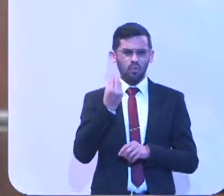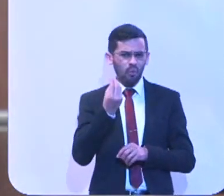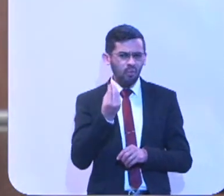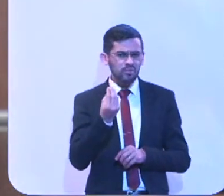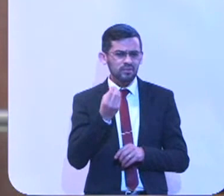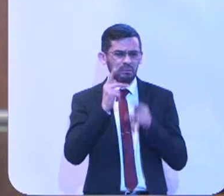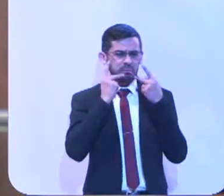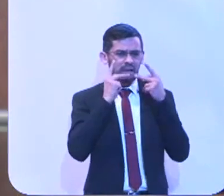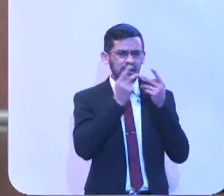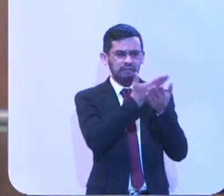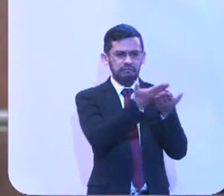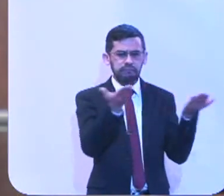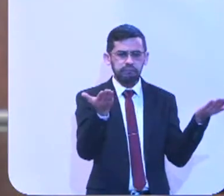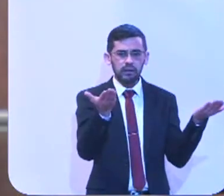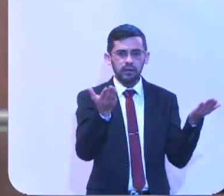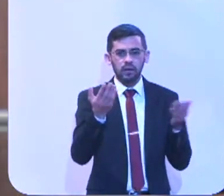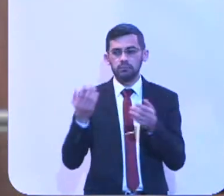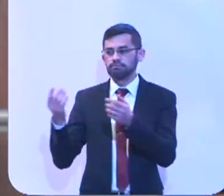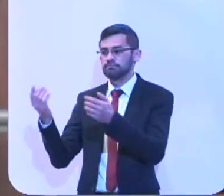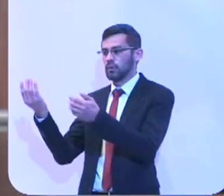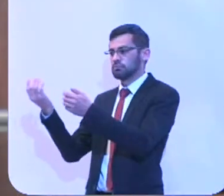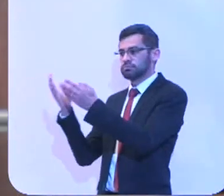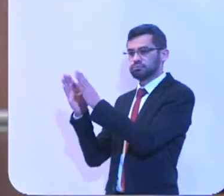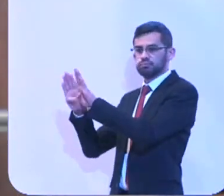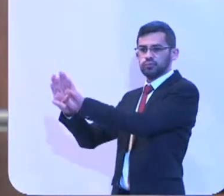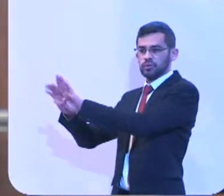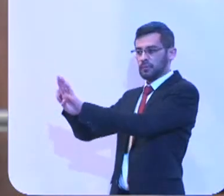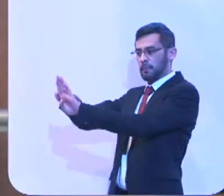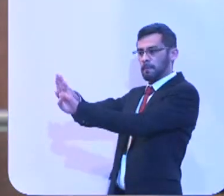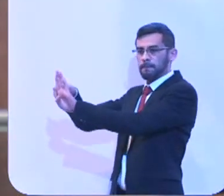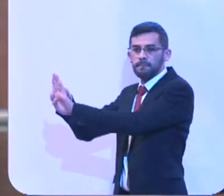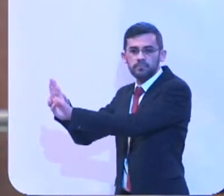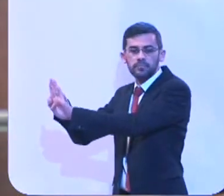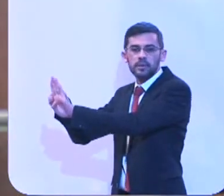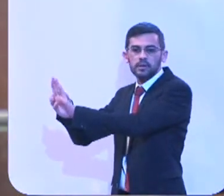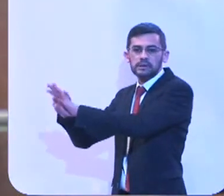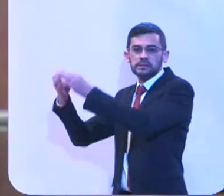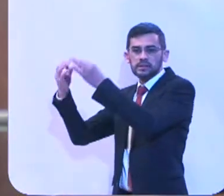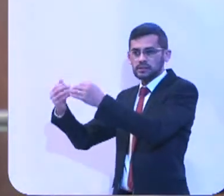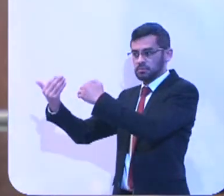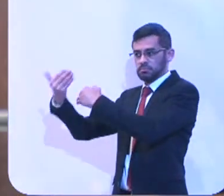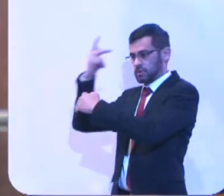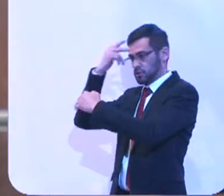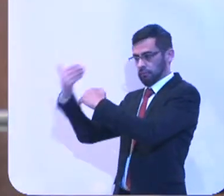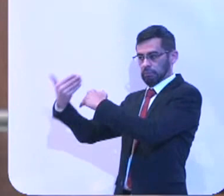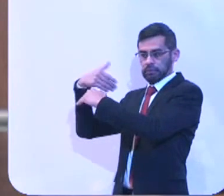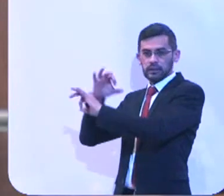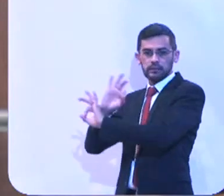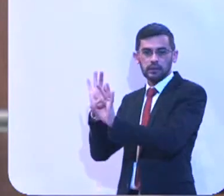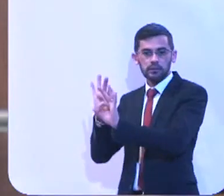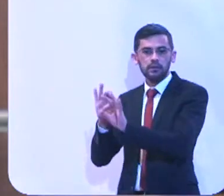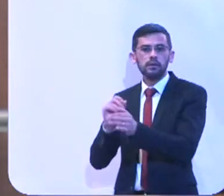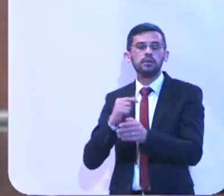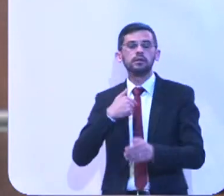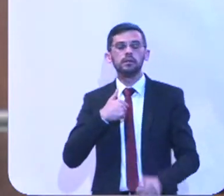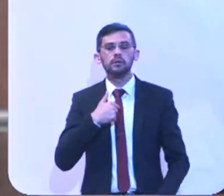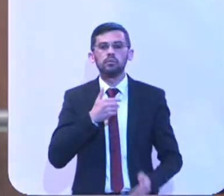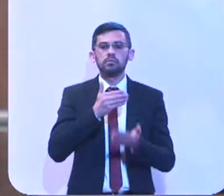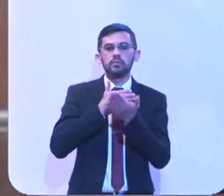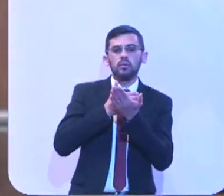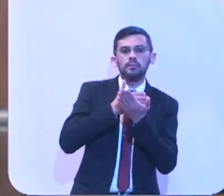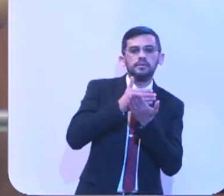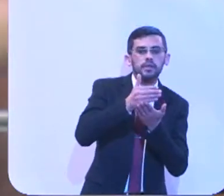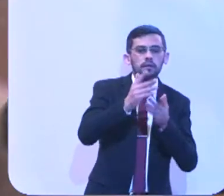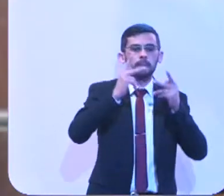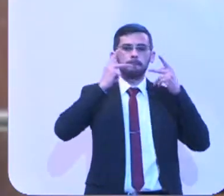doido. Fechei a porta, tranquei para ter certeza de que ninguém ia entrar. E eu